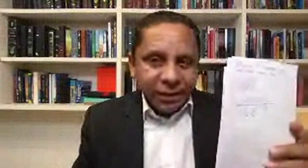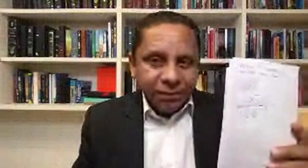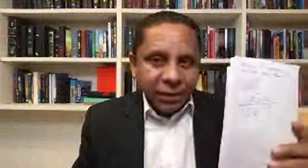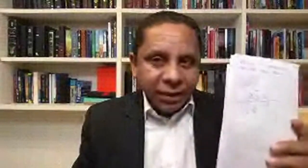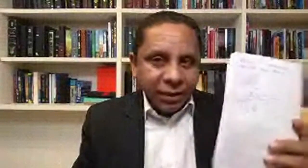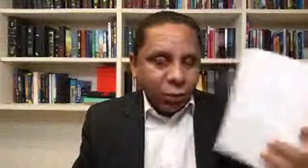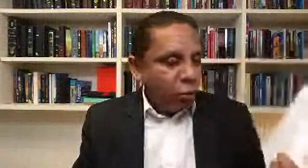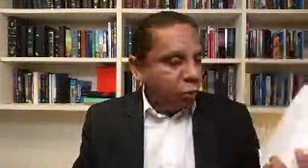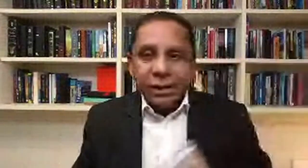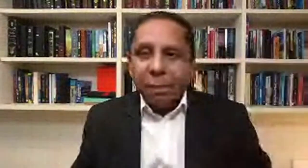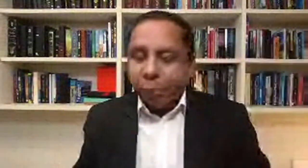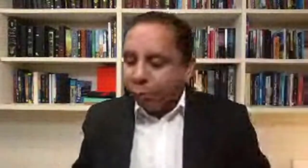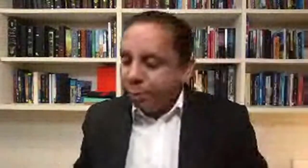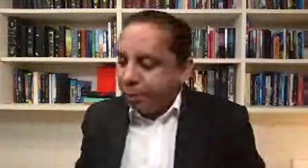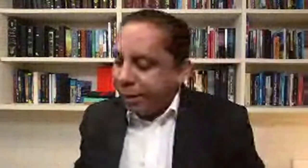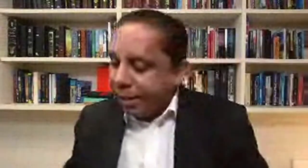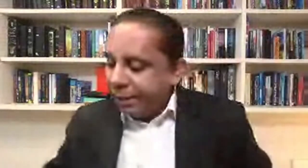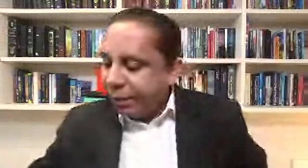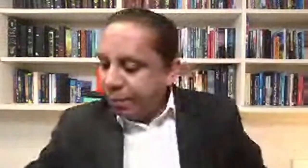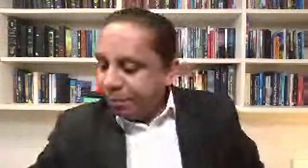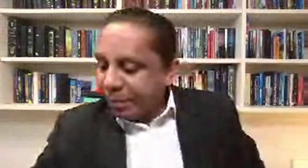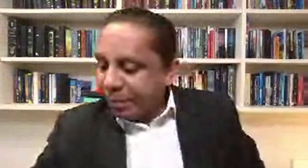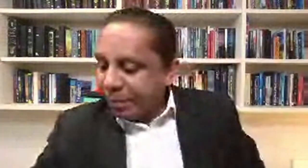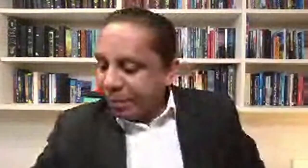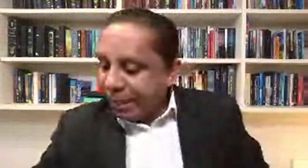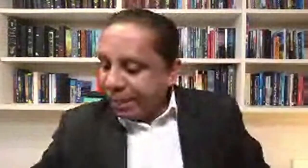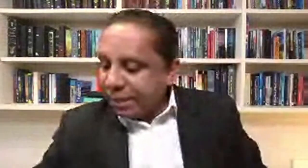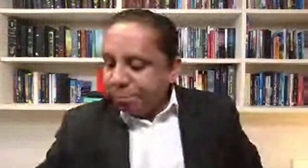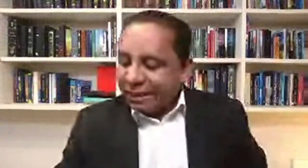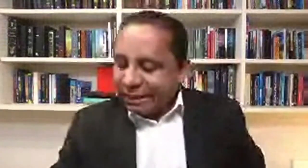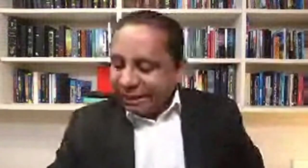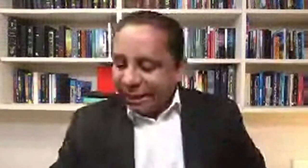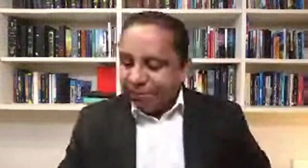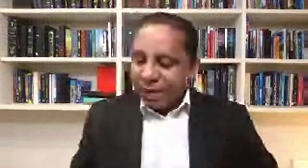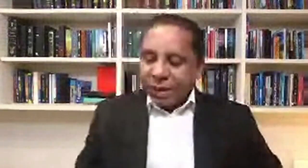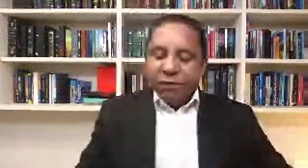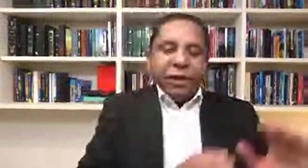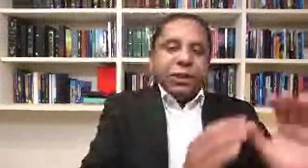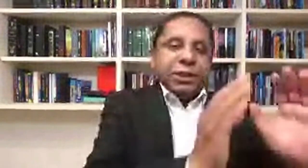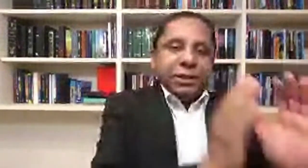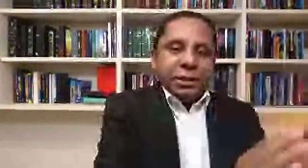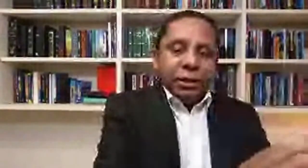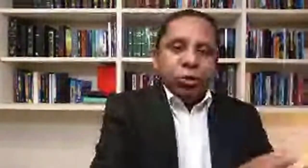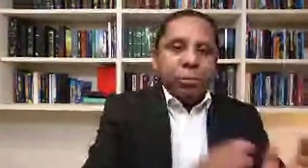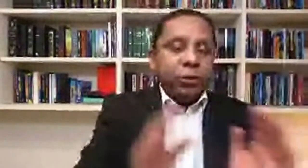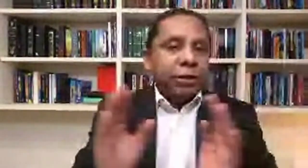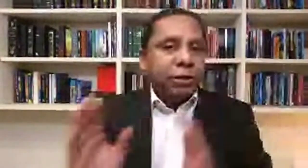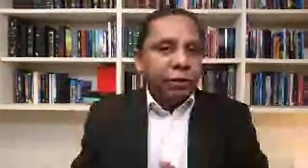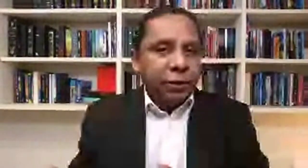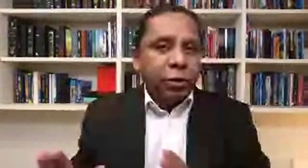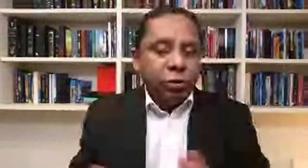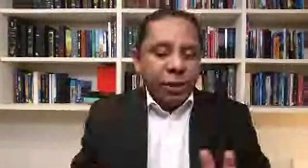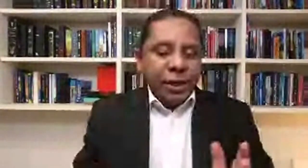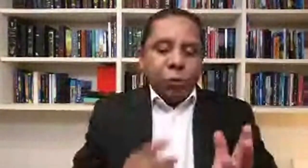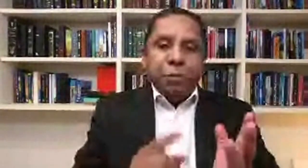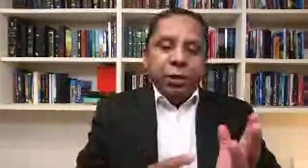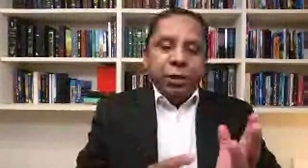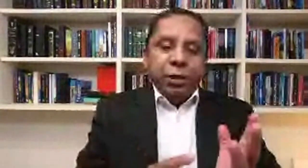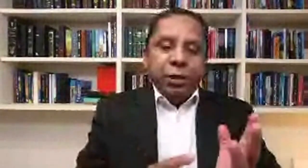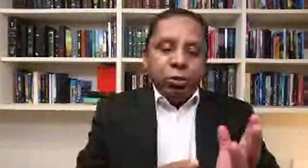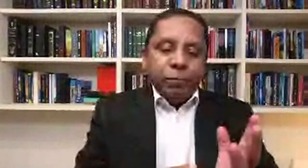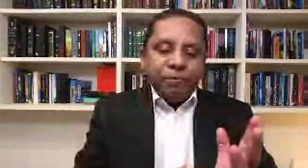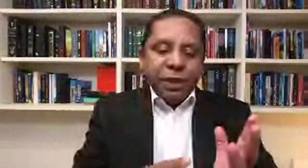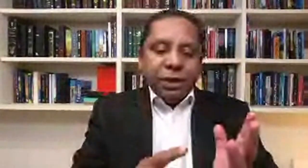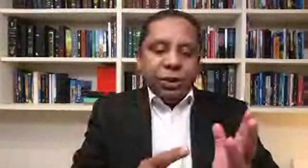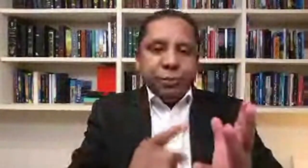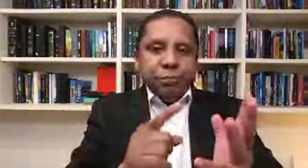1260, como diz a própria Bíblia. Então, esse período de Tira, que vai de 538 a 1798, é o